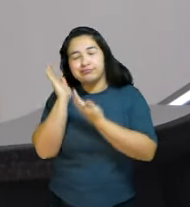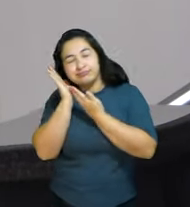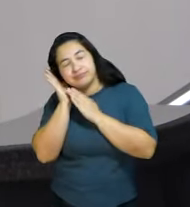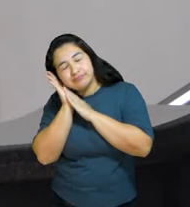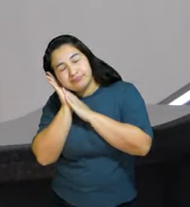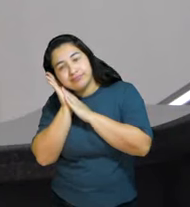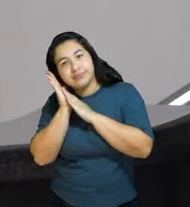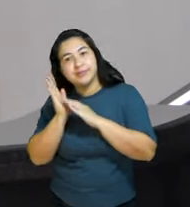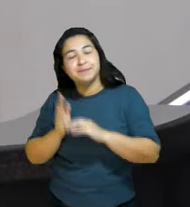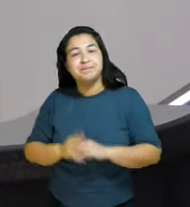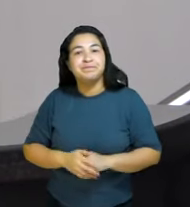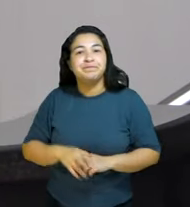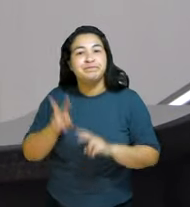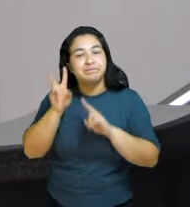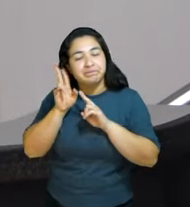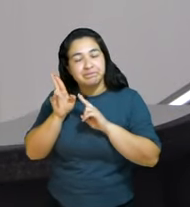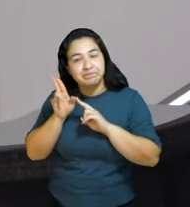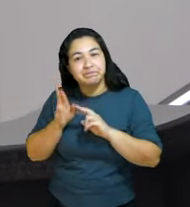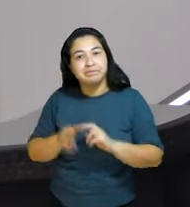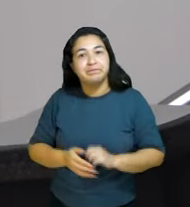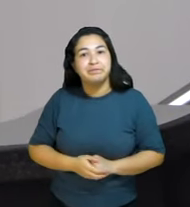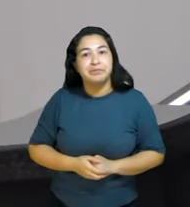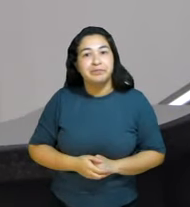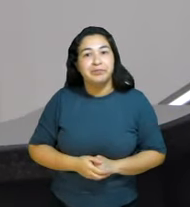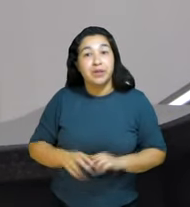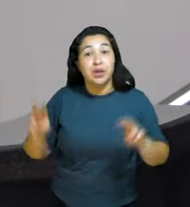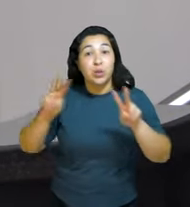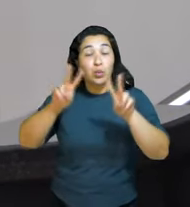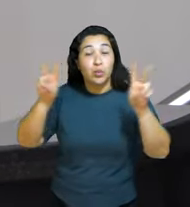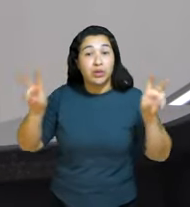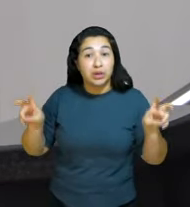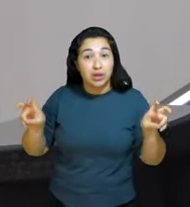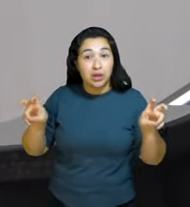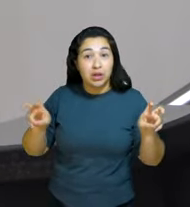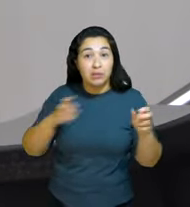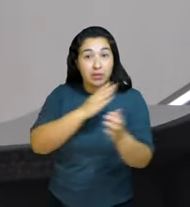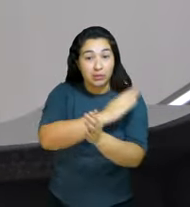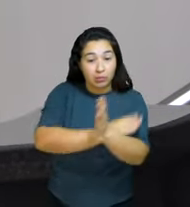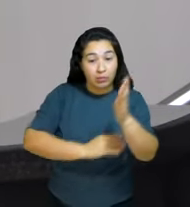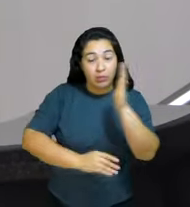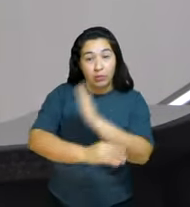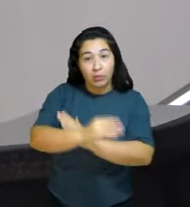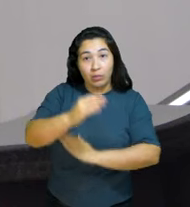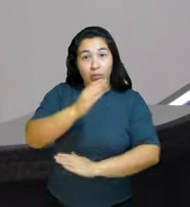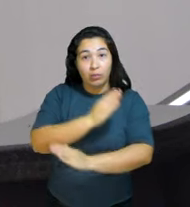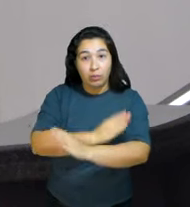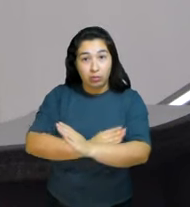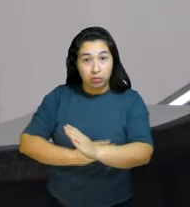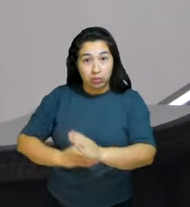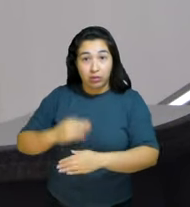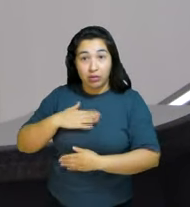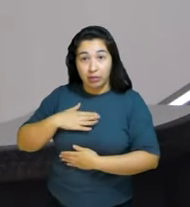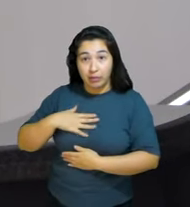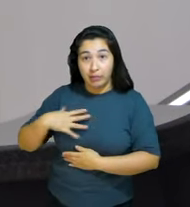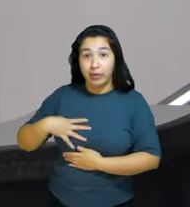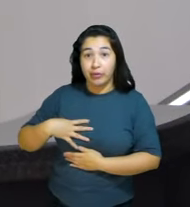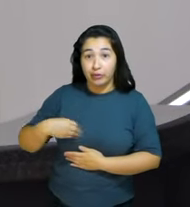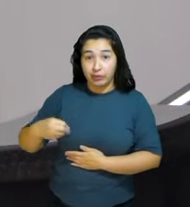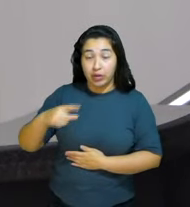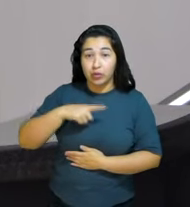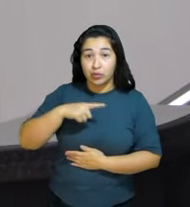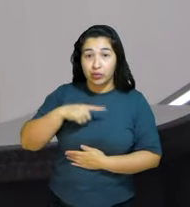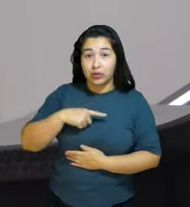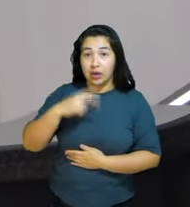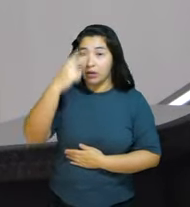a causa do paradesporto é uma causa para a gente muito sensível. Muitos aqui sabem, meu filho também tem deficiência